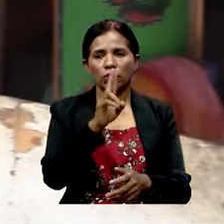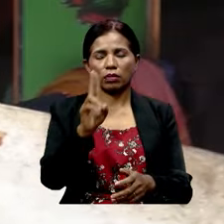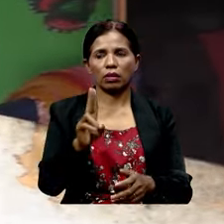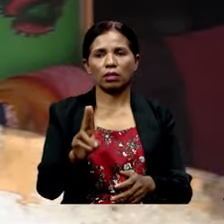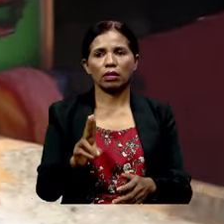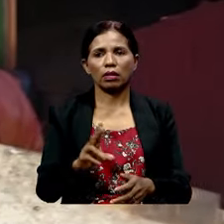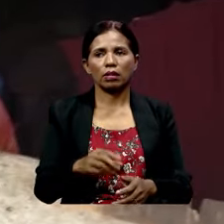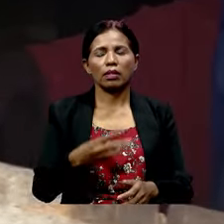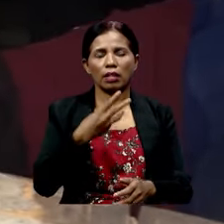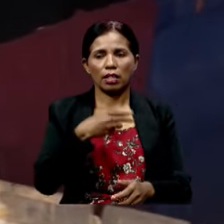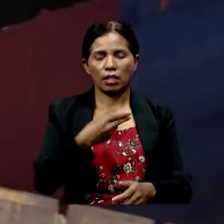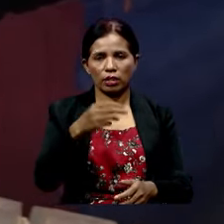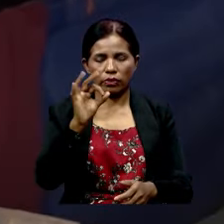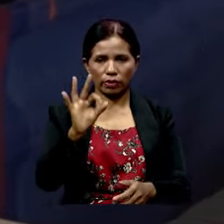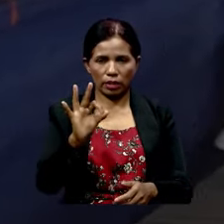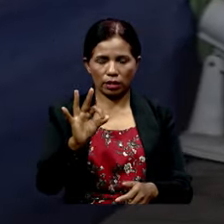para